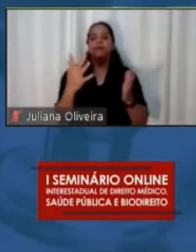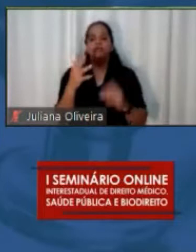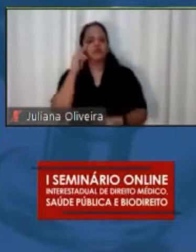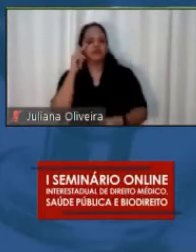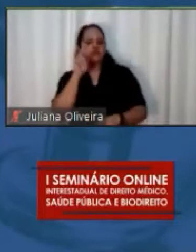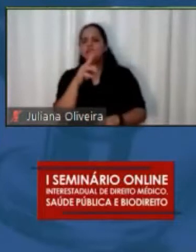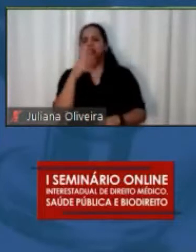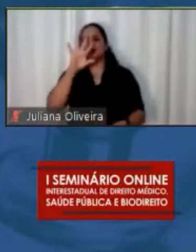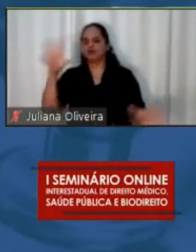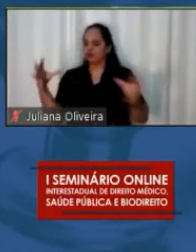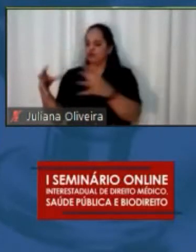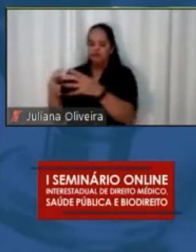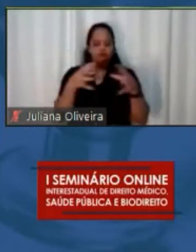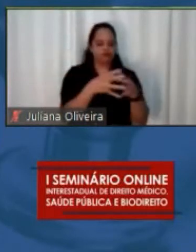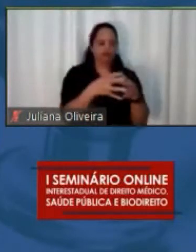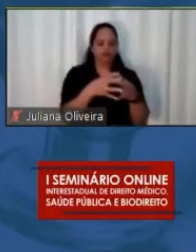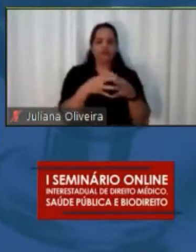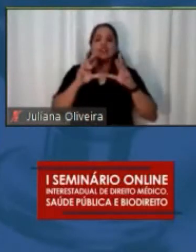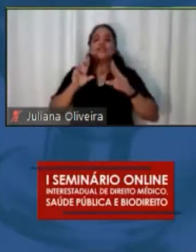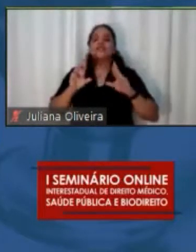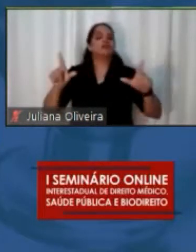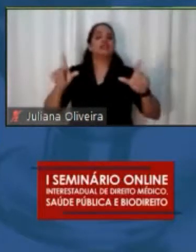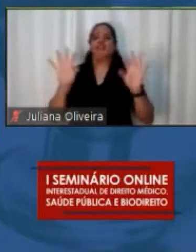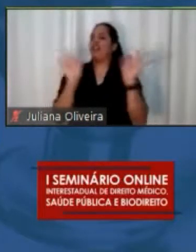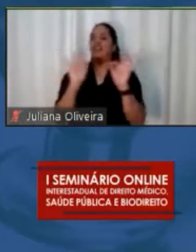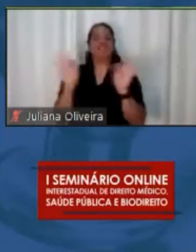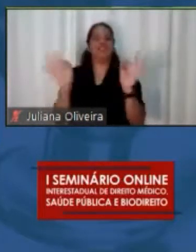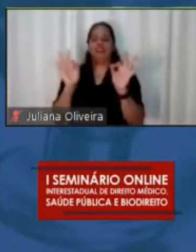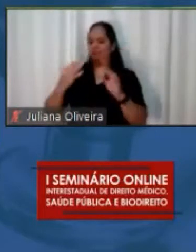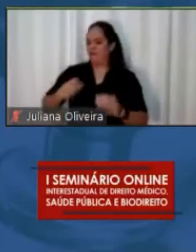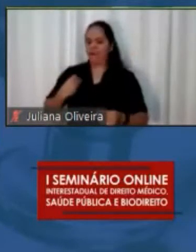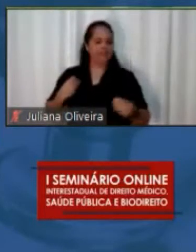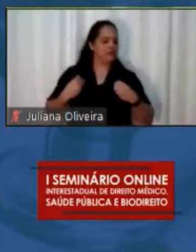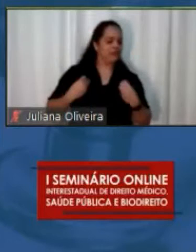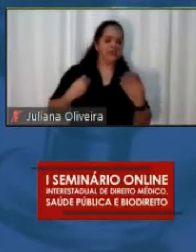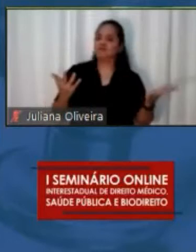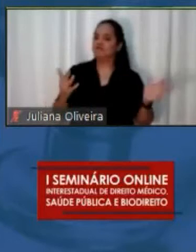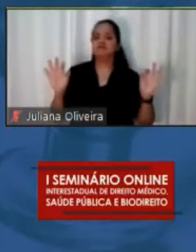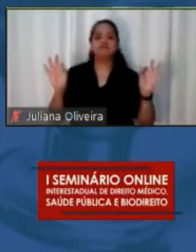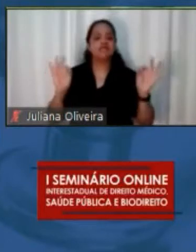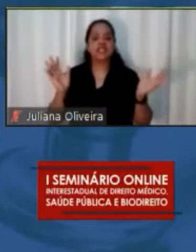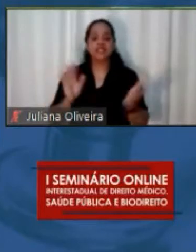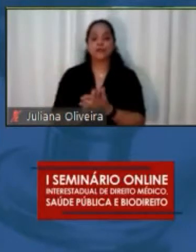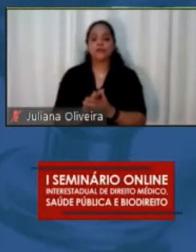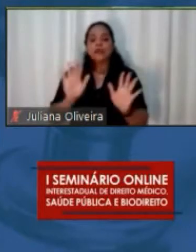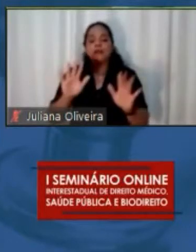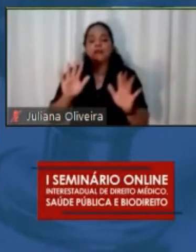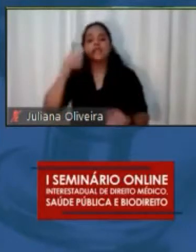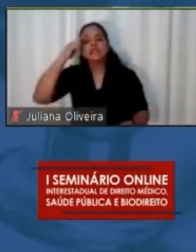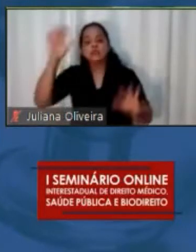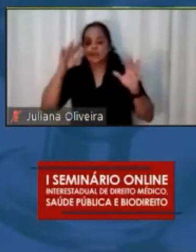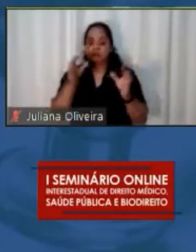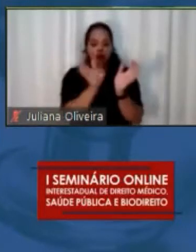nenhuma diferença na estatística de sobrevida. Entretanto, quando se pegou os pacientes que tinham score